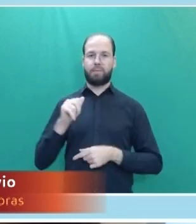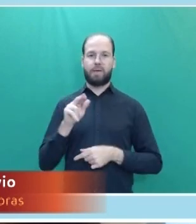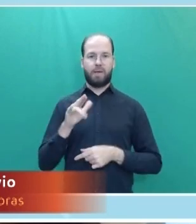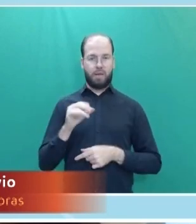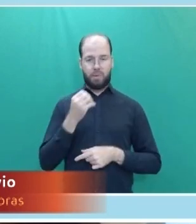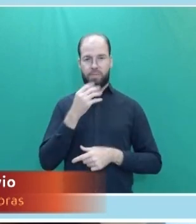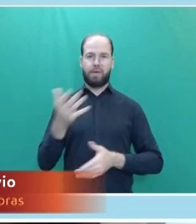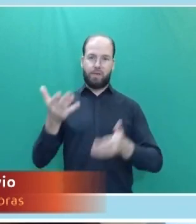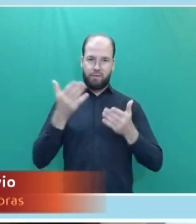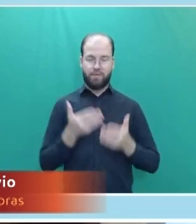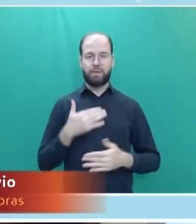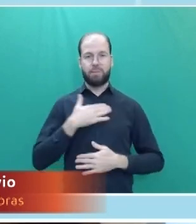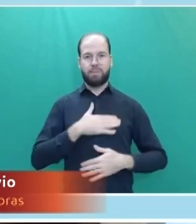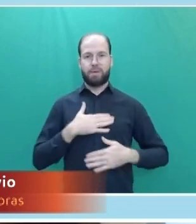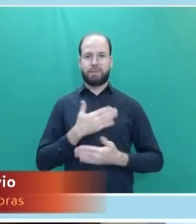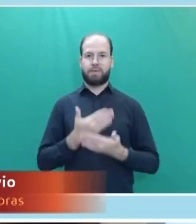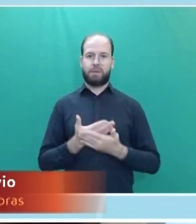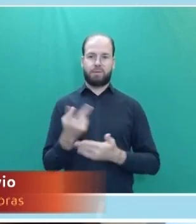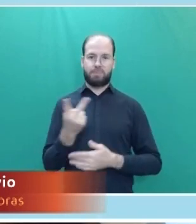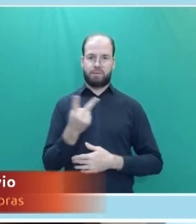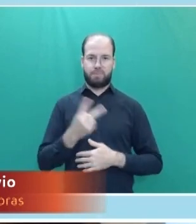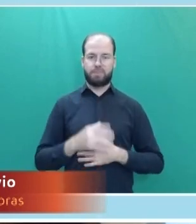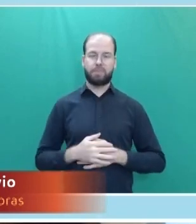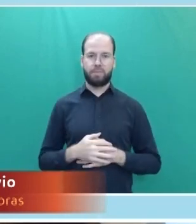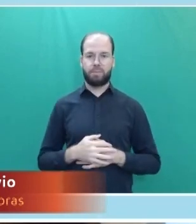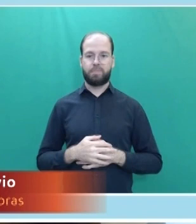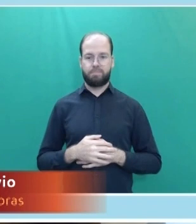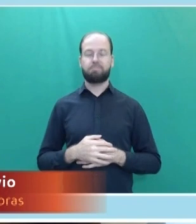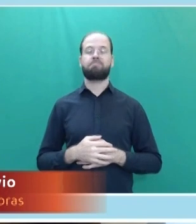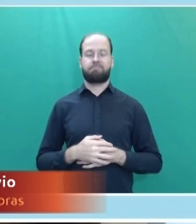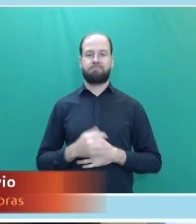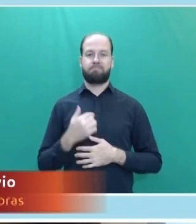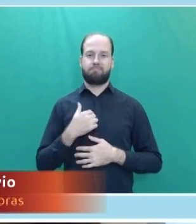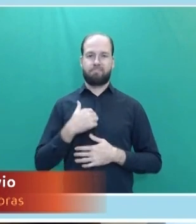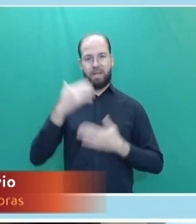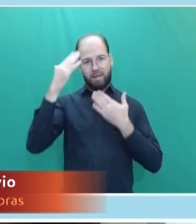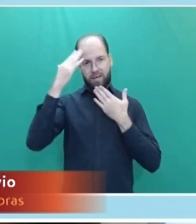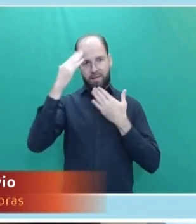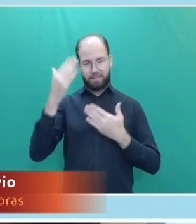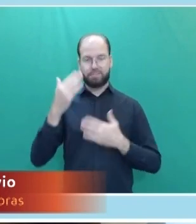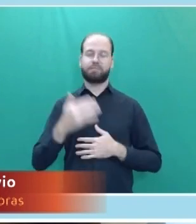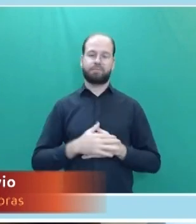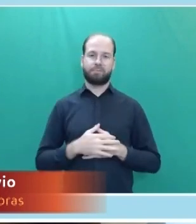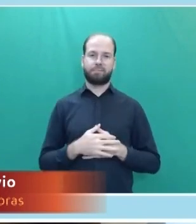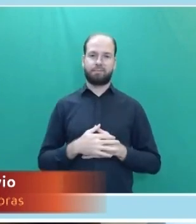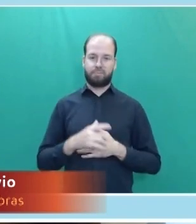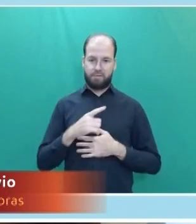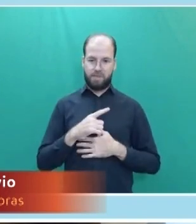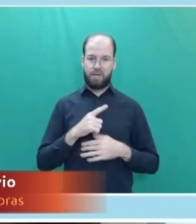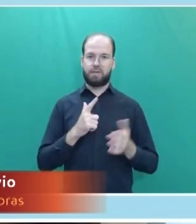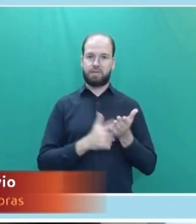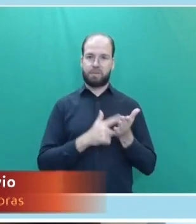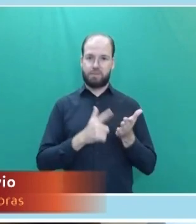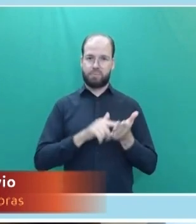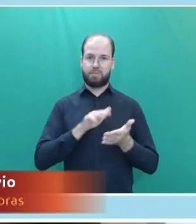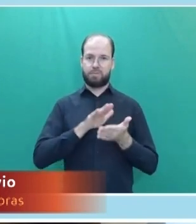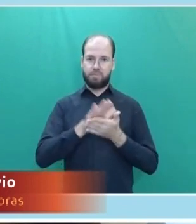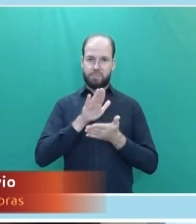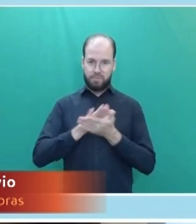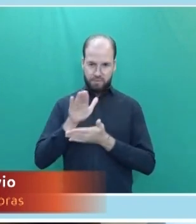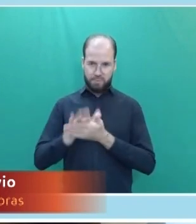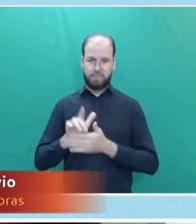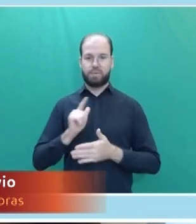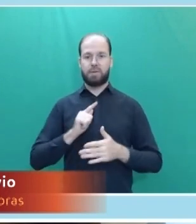essa aula com vocês dois. Muito grata. Enfim, tenho alguns livros publicados, tenho alguns trabalhos que eu